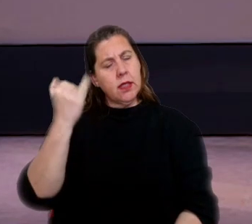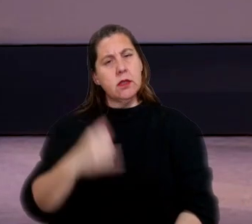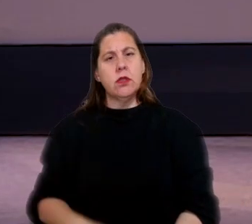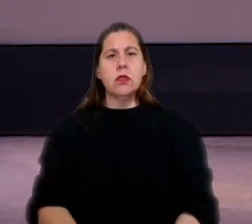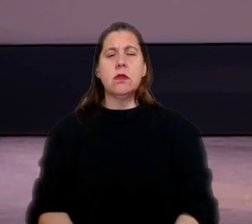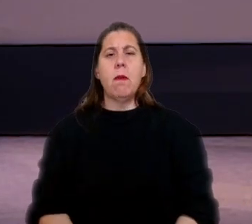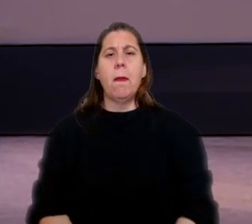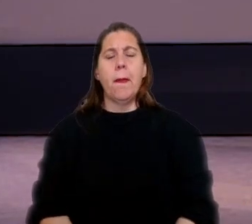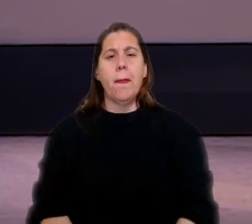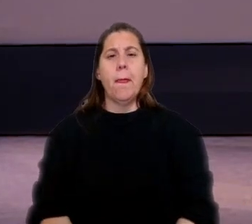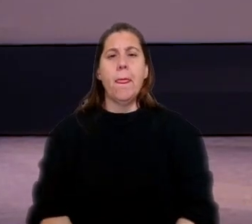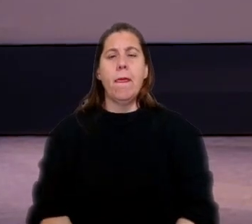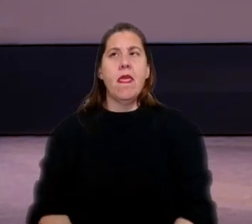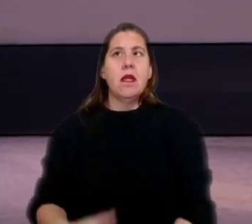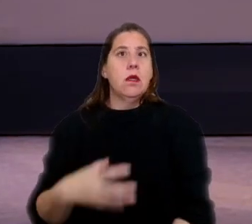importante.